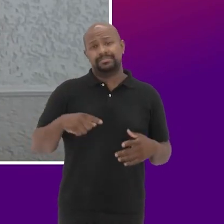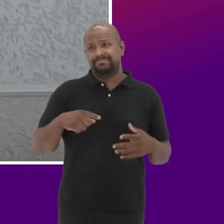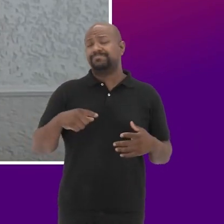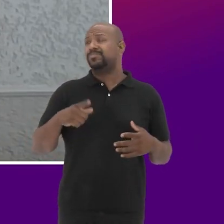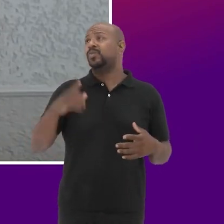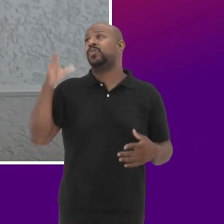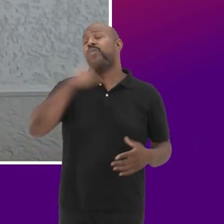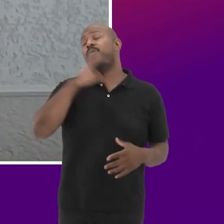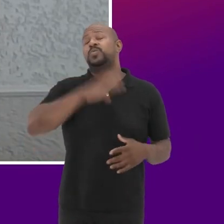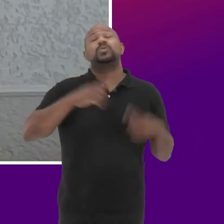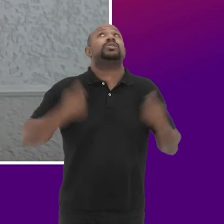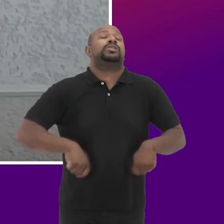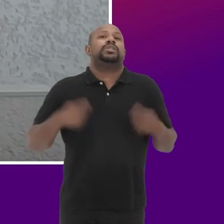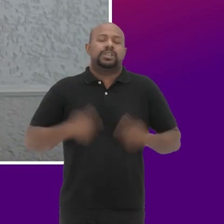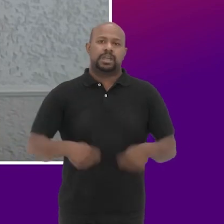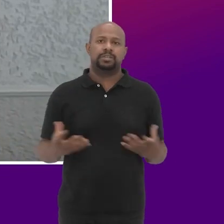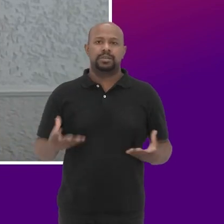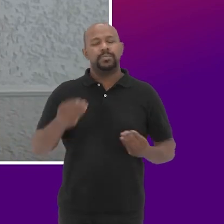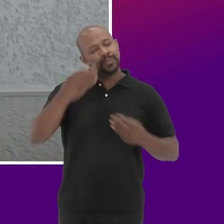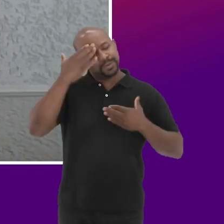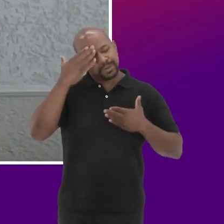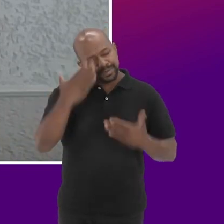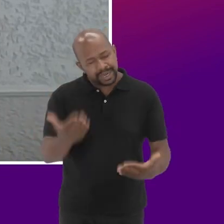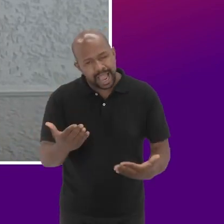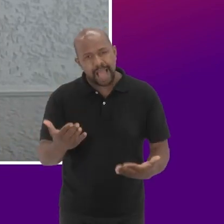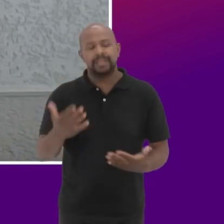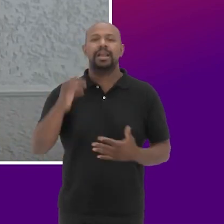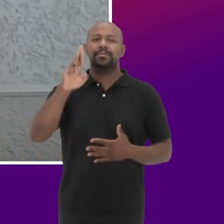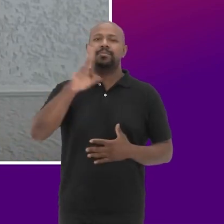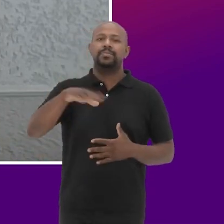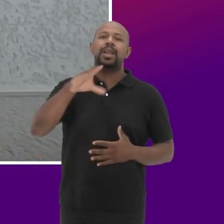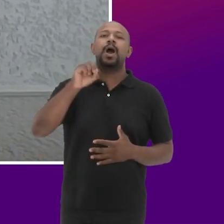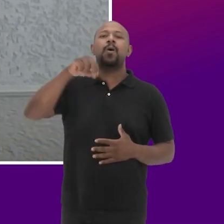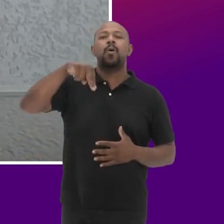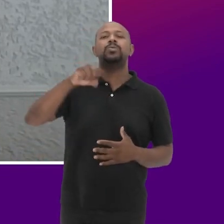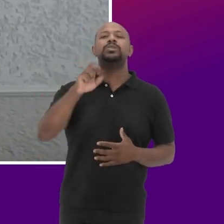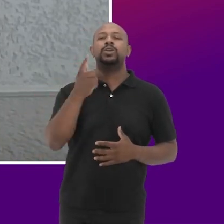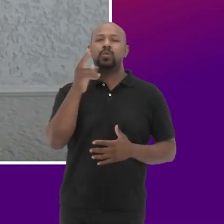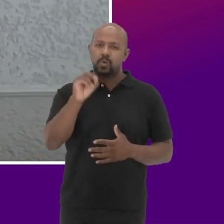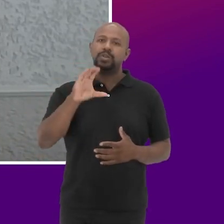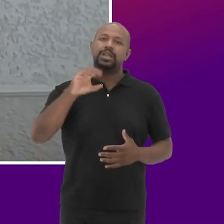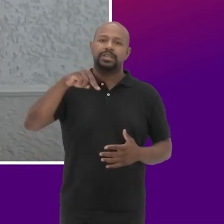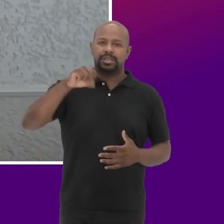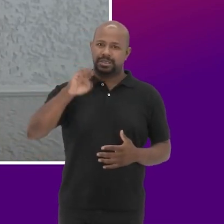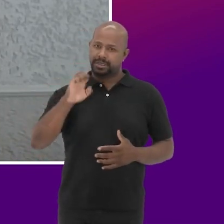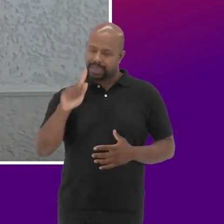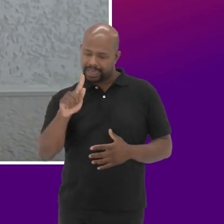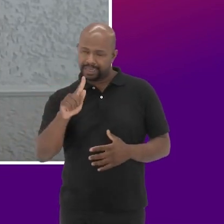faz urgente. Muito obrigado em nome da Conseguros e da